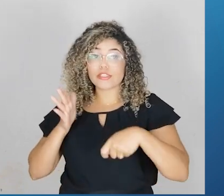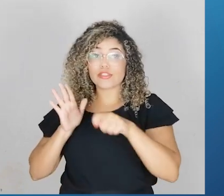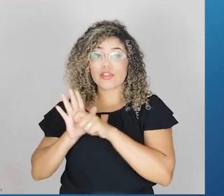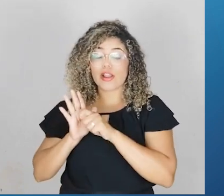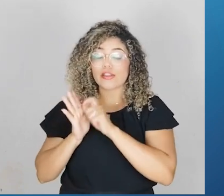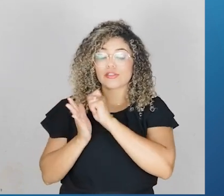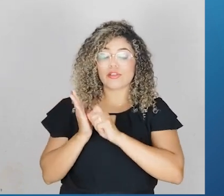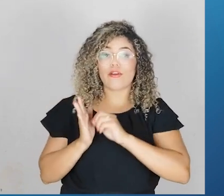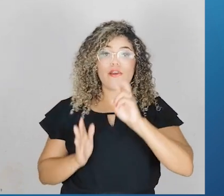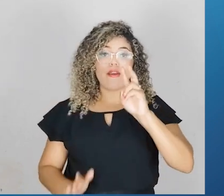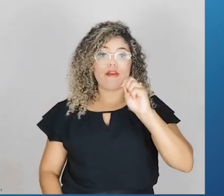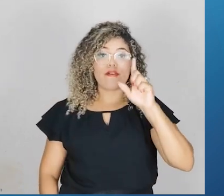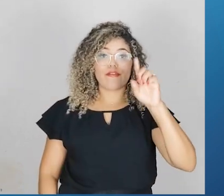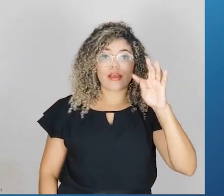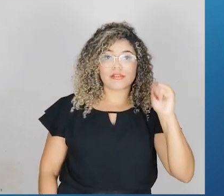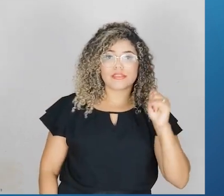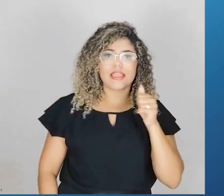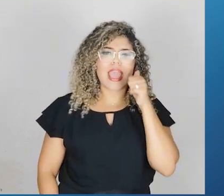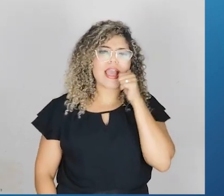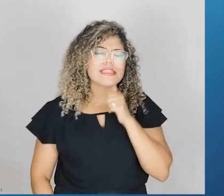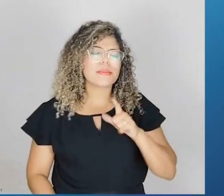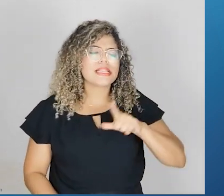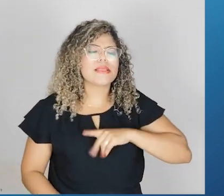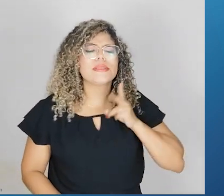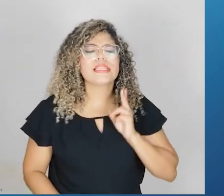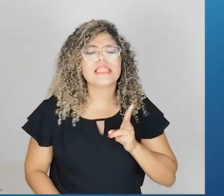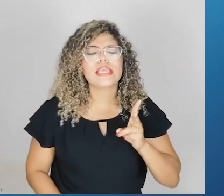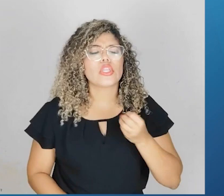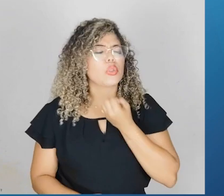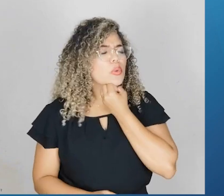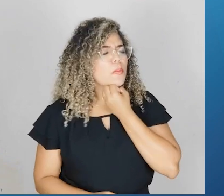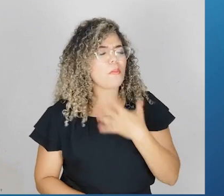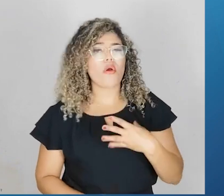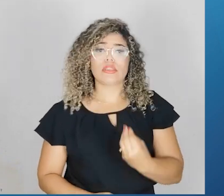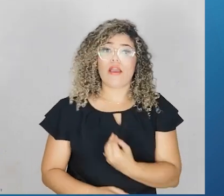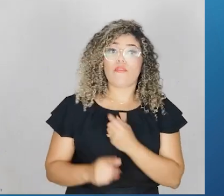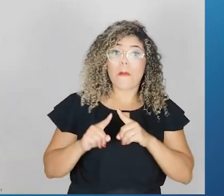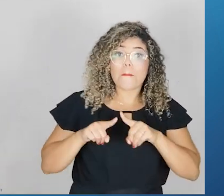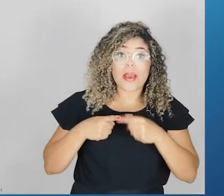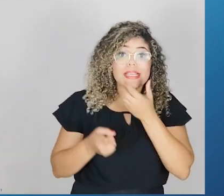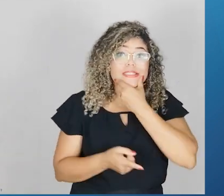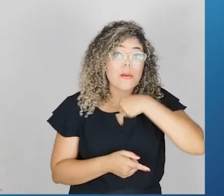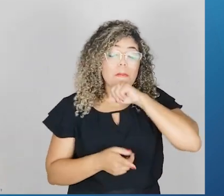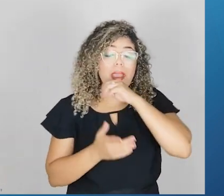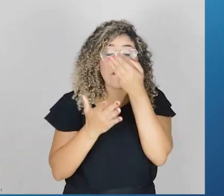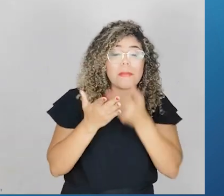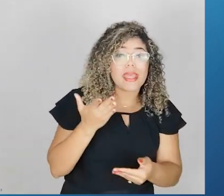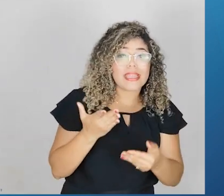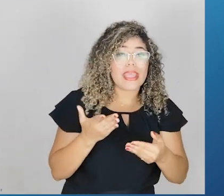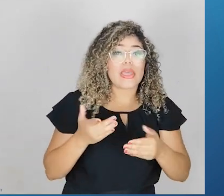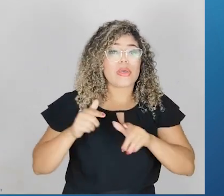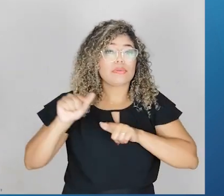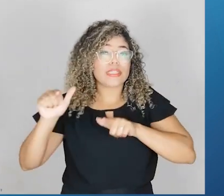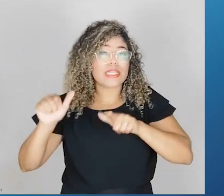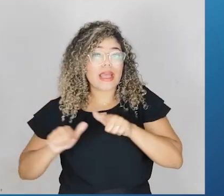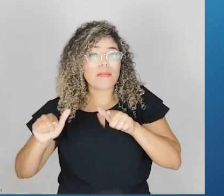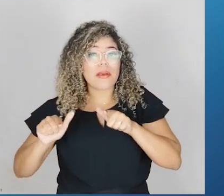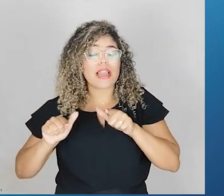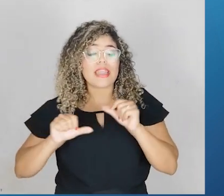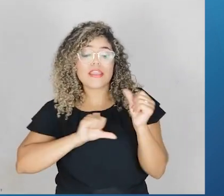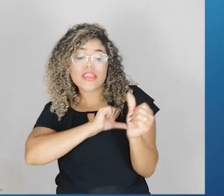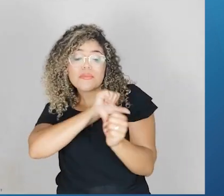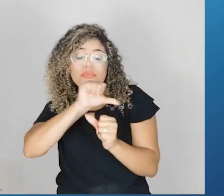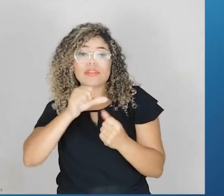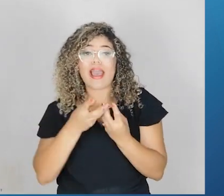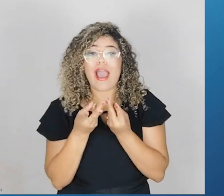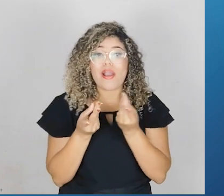Carrasco. Dora sempre teve tudo o que havia de melhor, até que seu pai perde o emprego e a família tem de baixar o seu padrão de